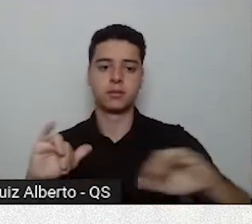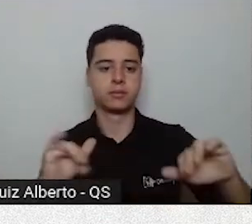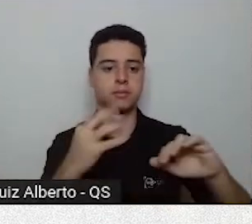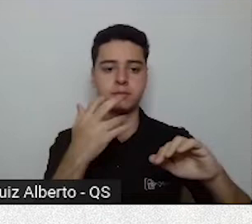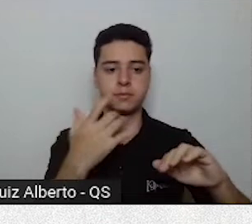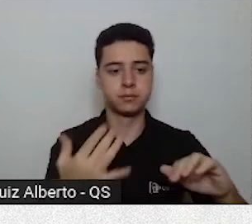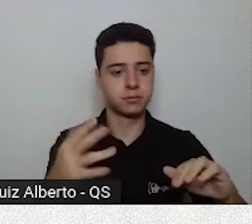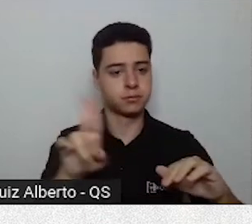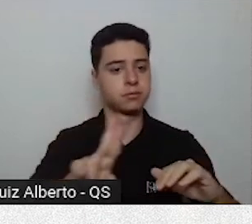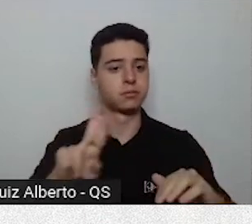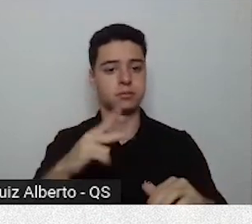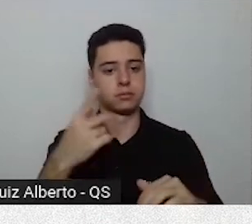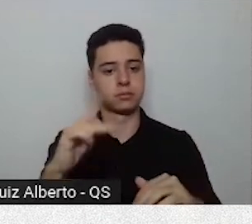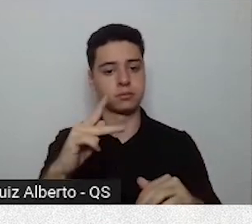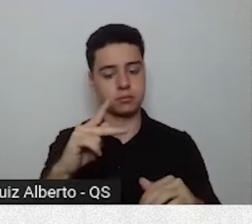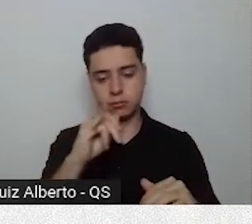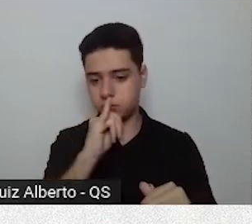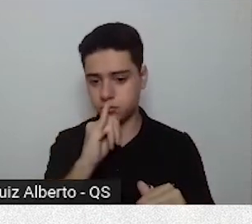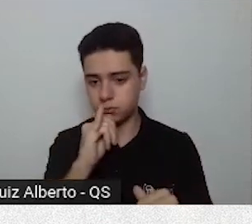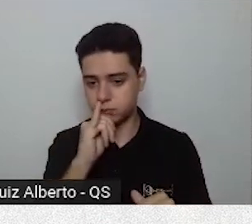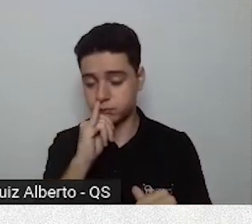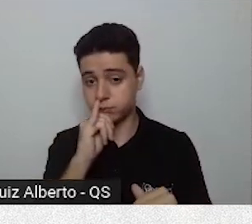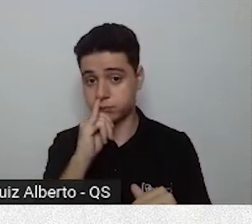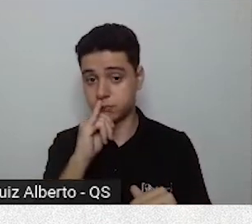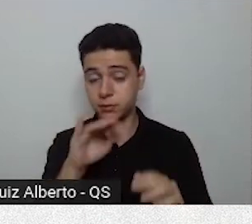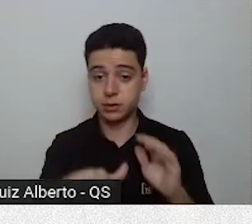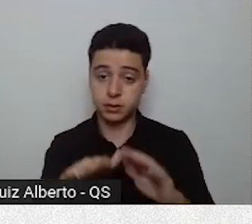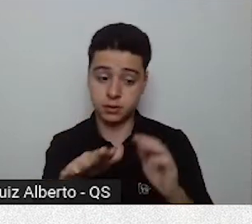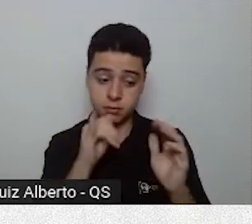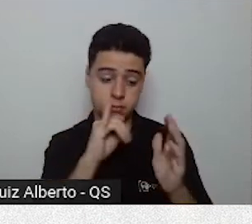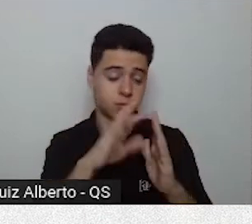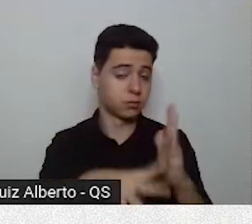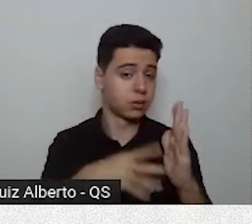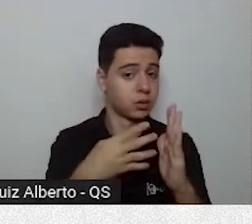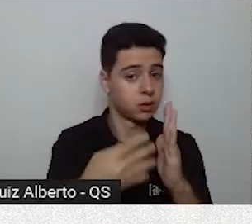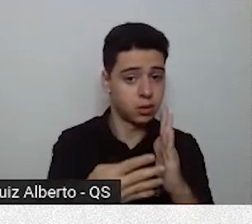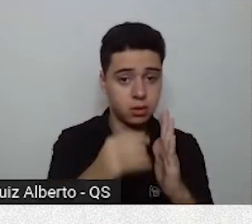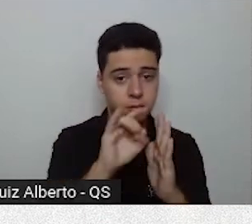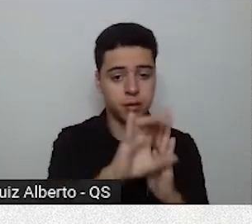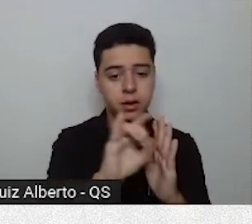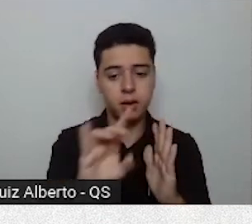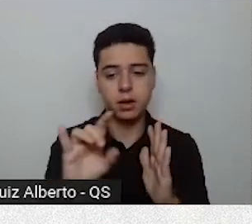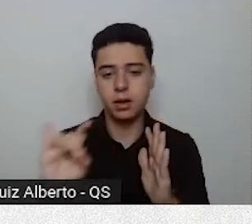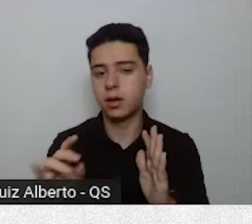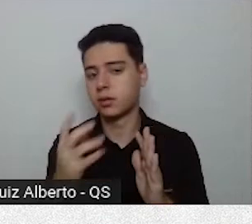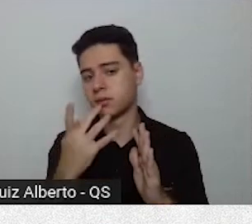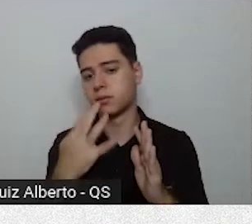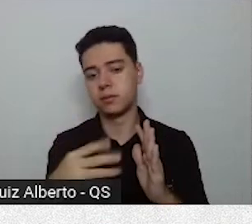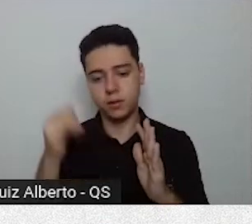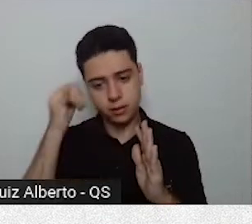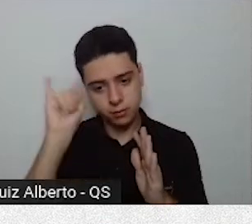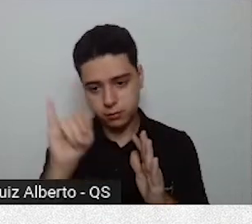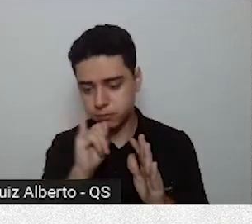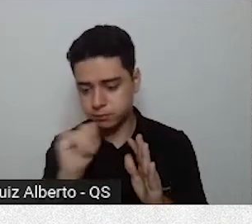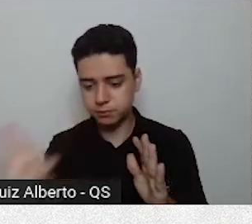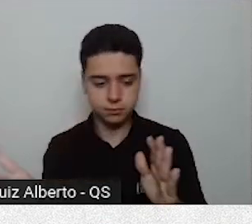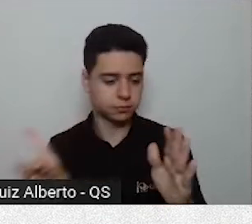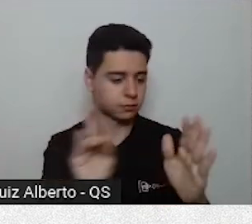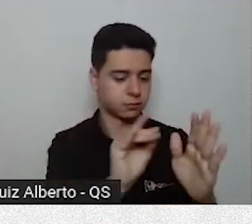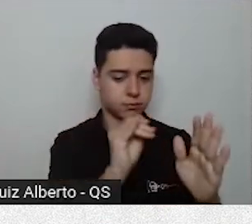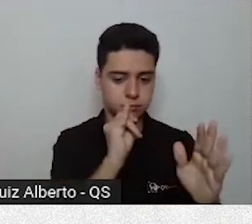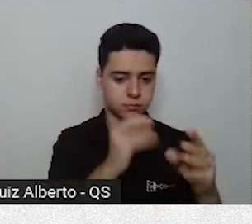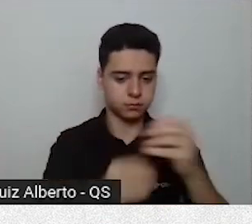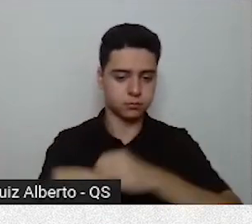usar, né? E de preferência tenha pincéis, um pincel para cada cor, para evitar a contaminação, né, de uma cor na